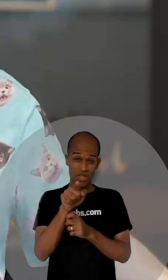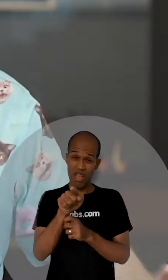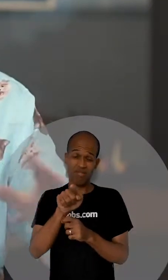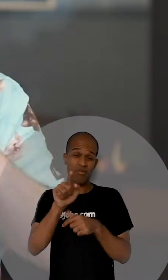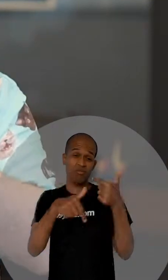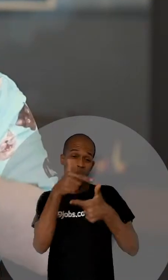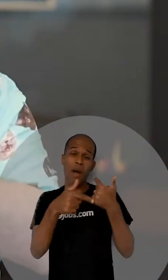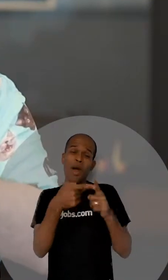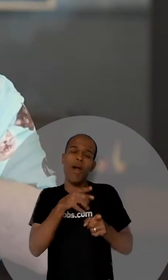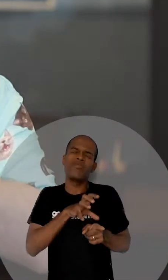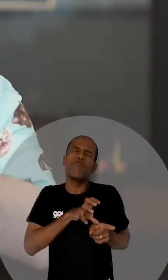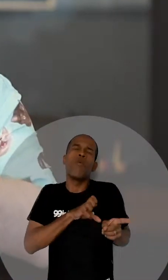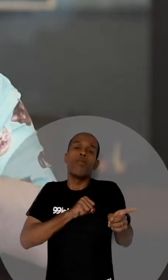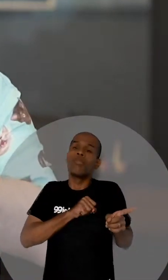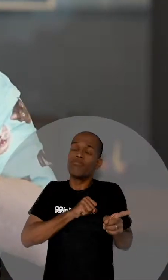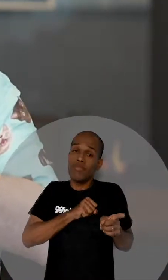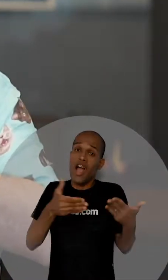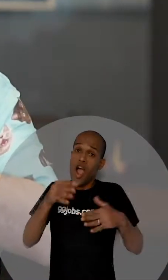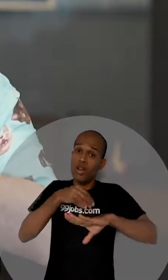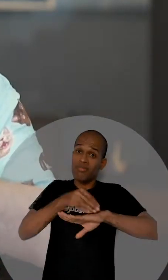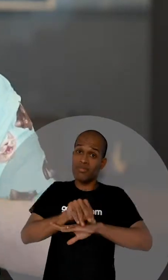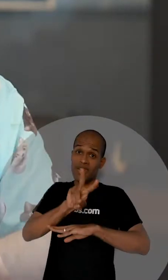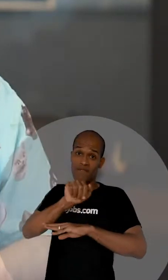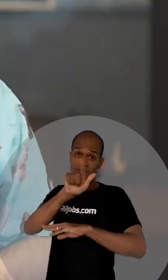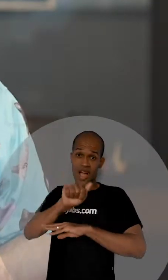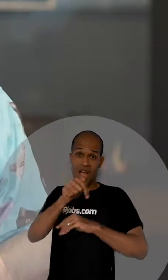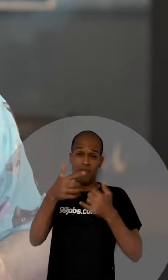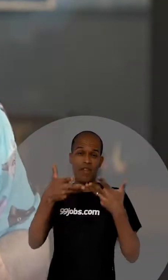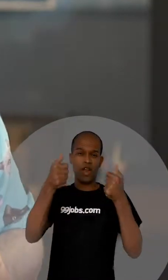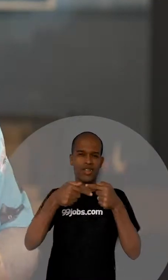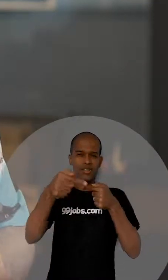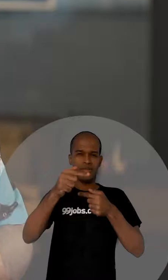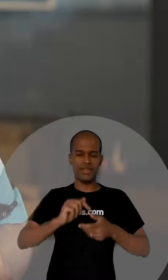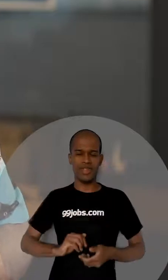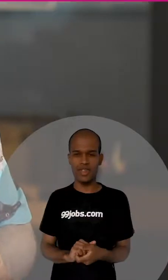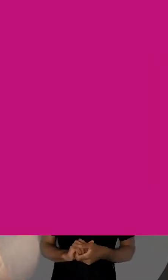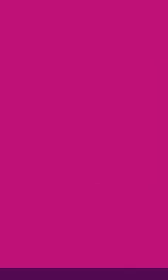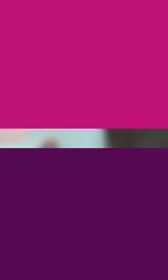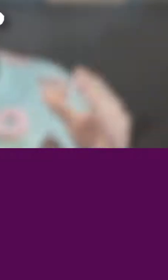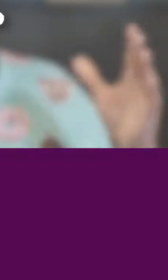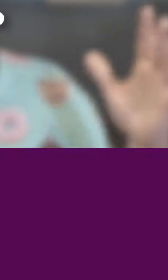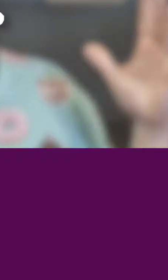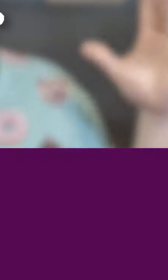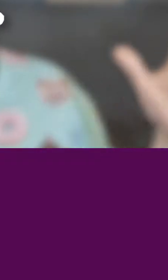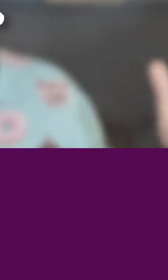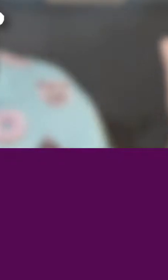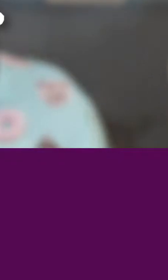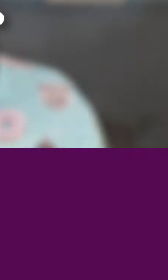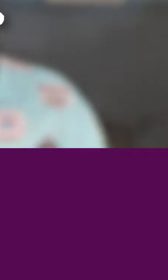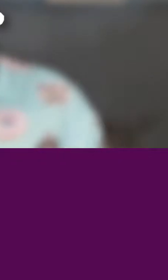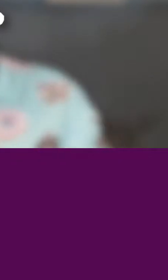Para você que ainda não faz o que ama, começa agora o Vagas Fantásticas da Semana.